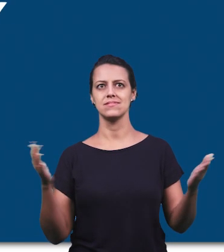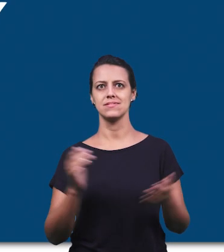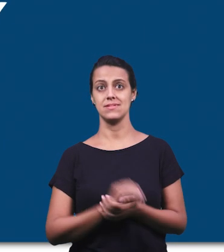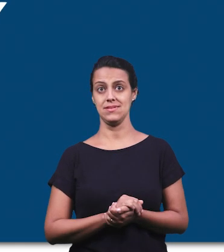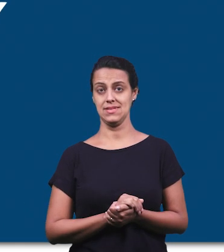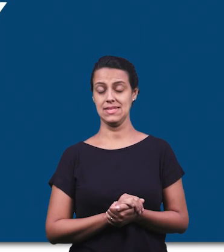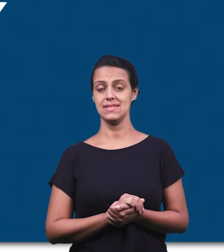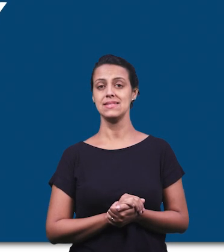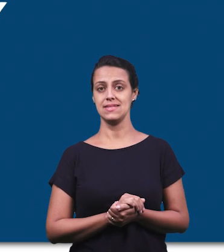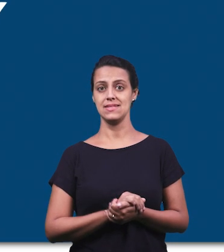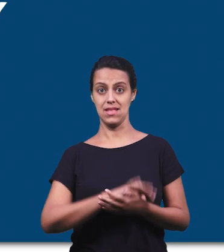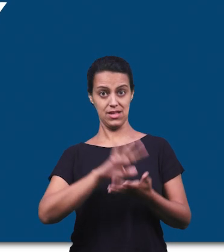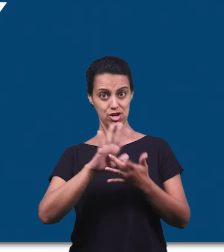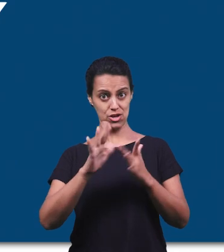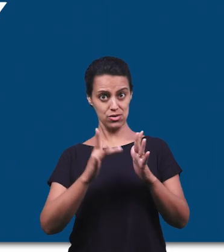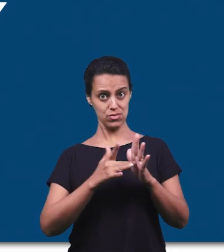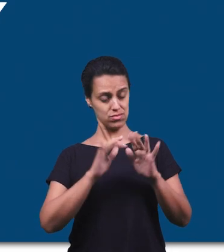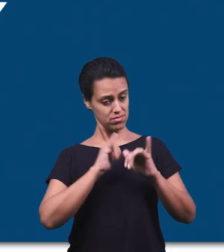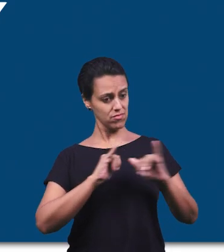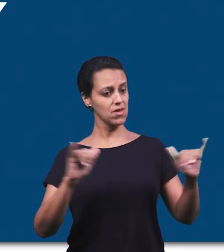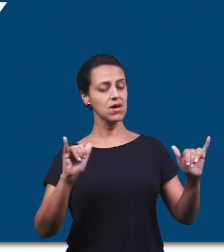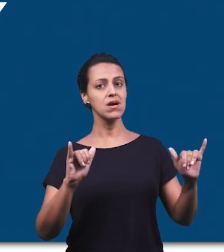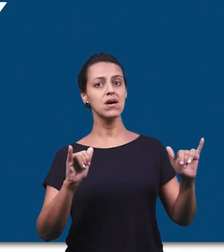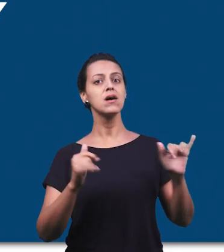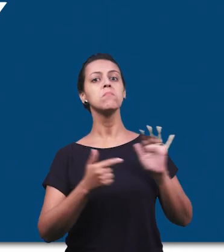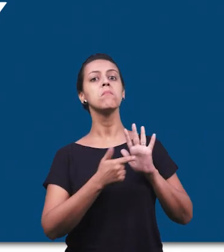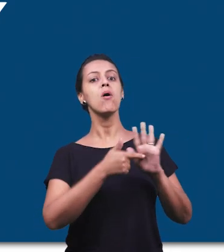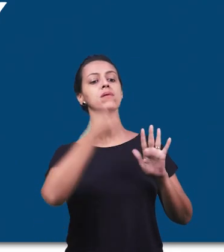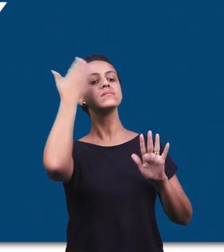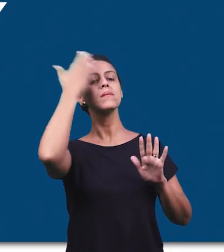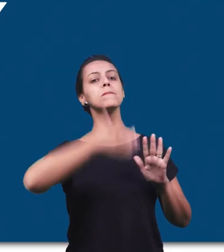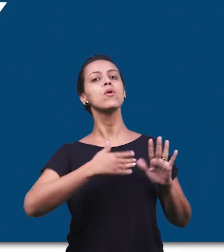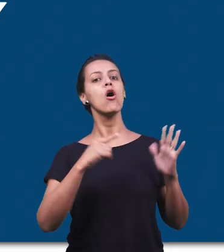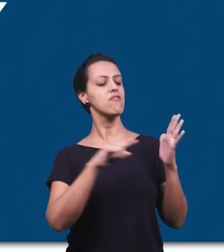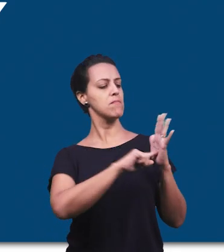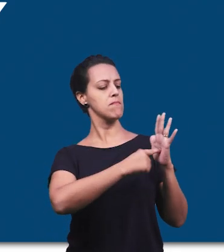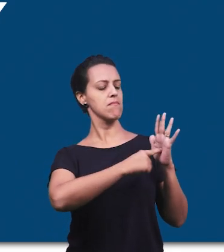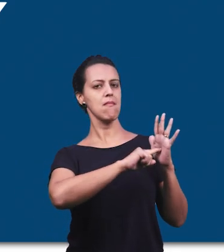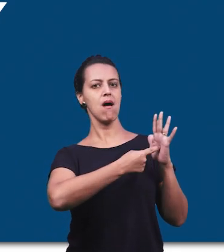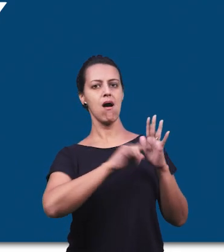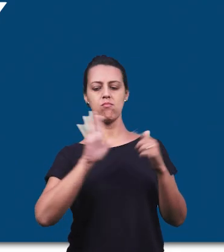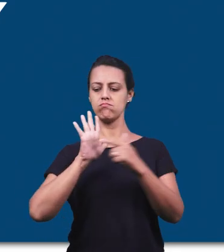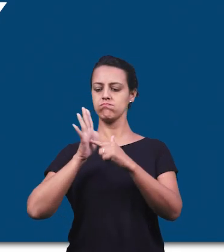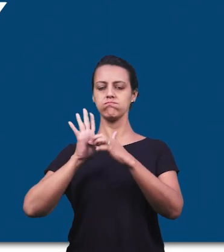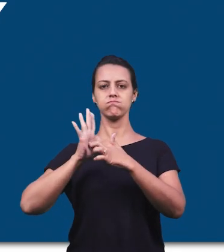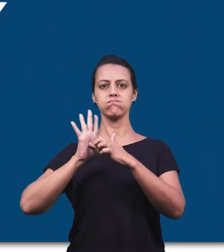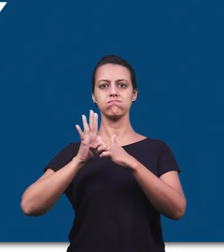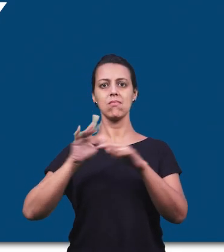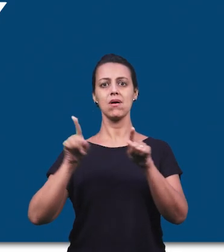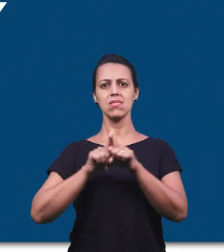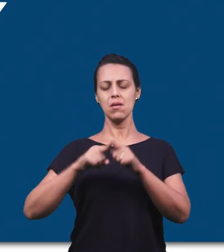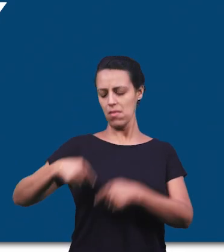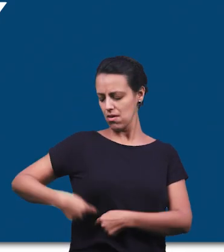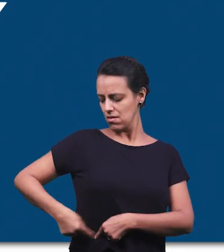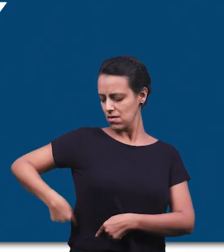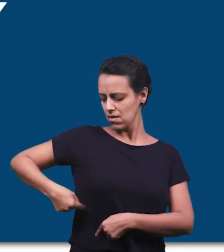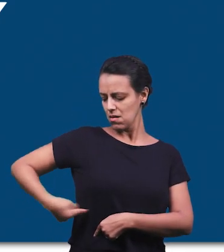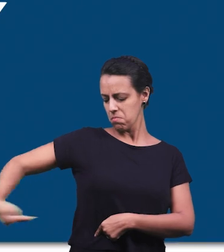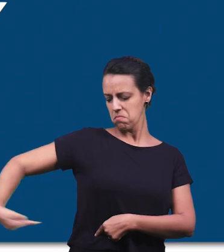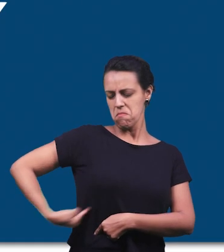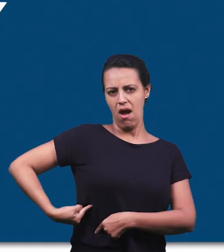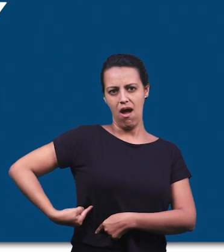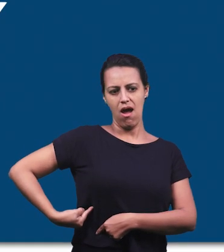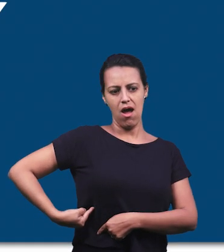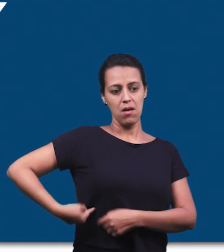E dizendo isto, mostrou-lhes as suas mãos e o lado, de sorte que os discípulos se